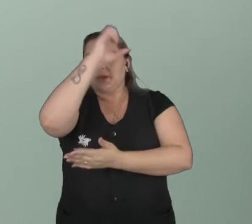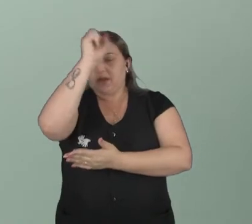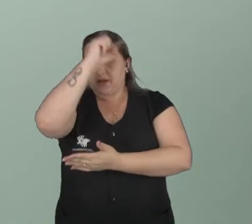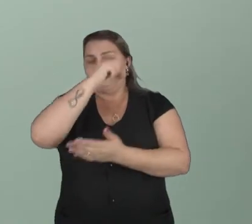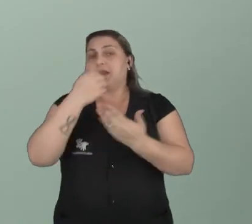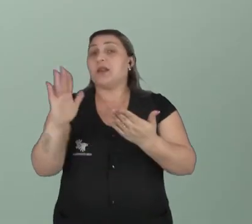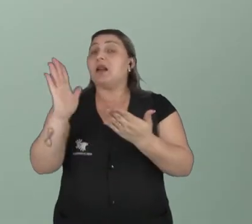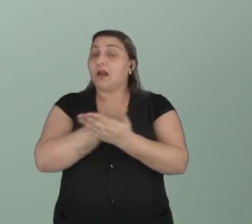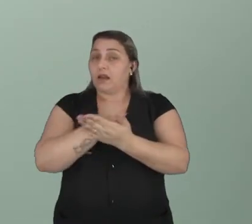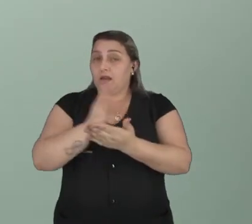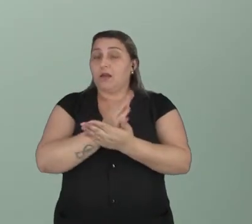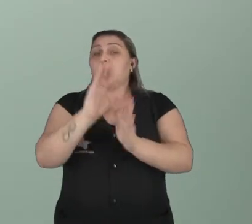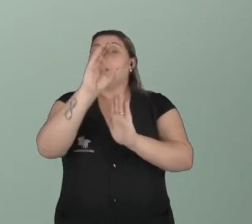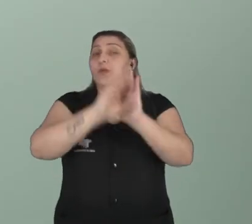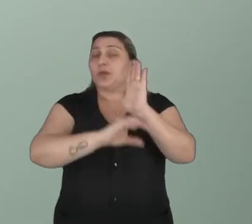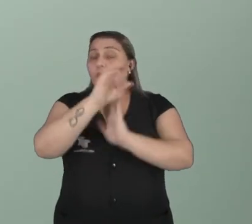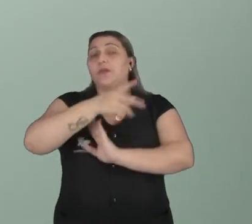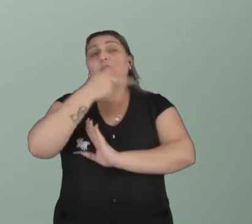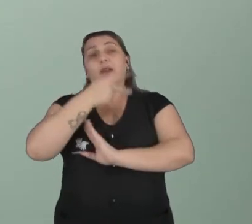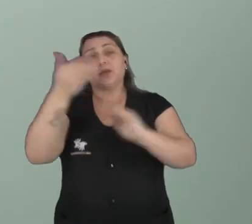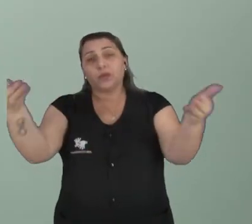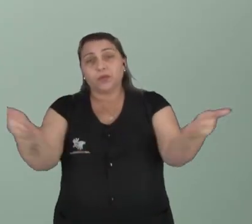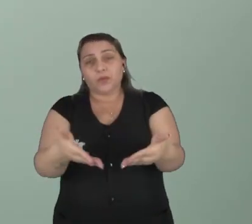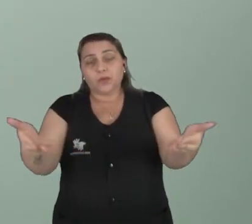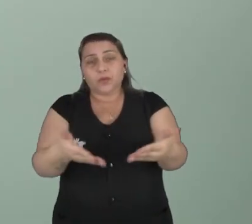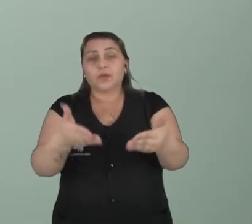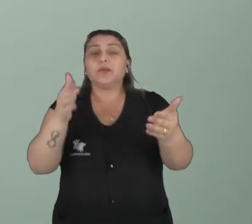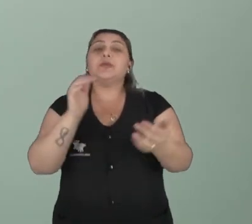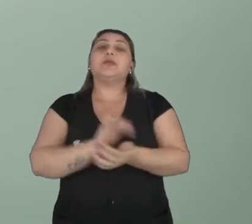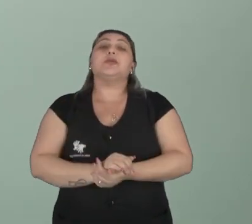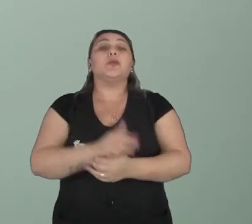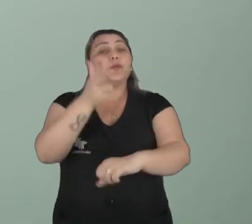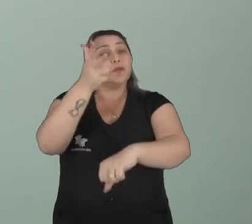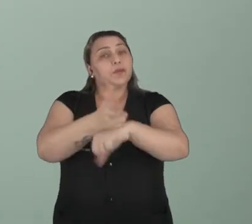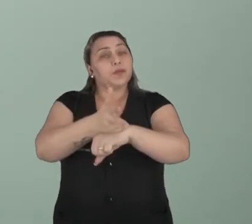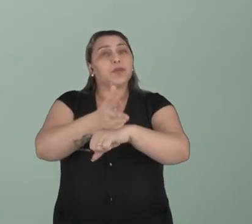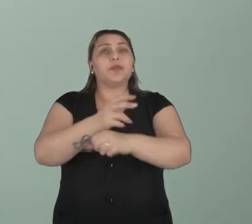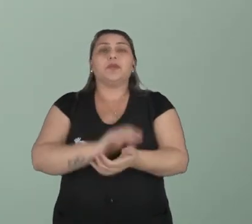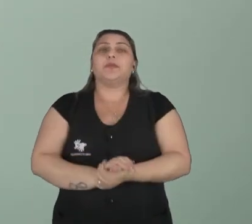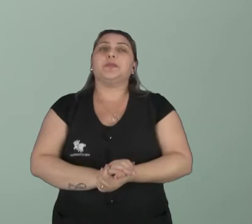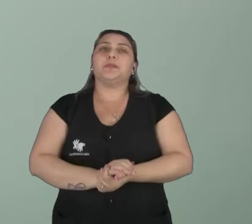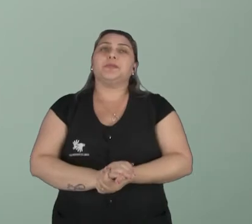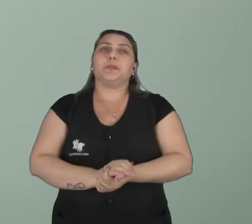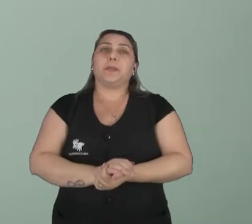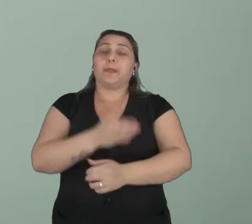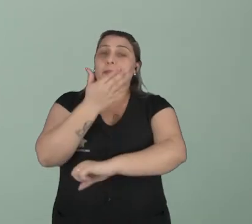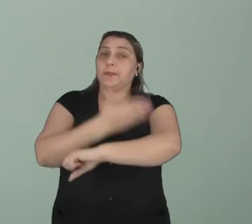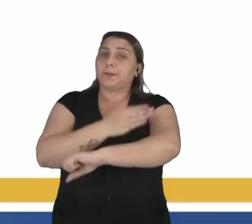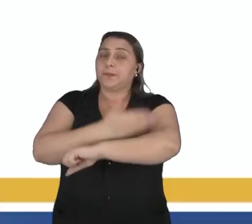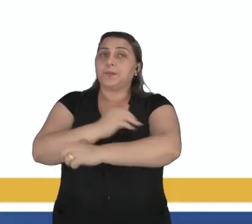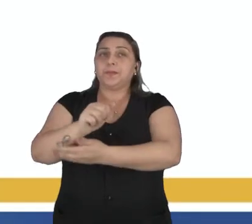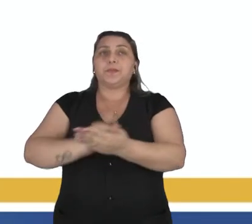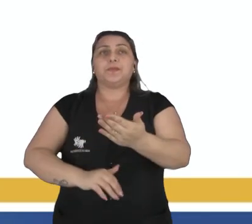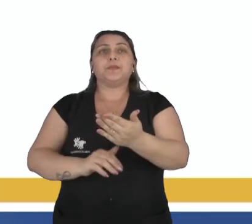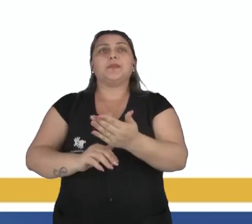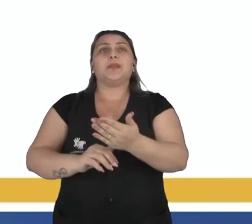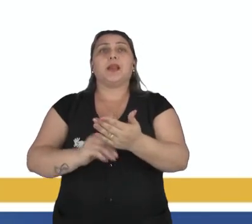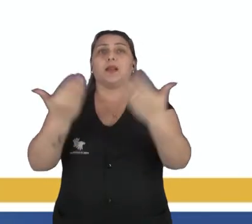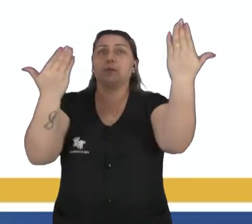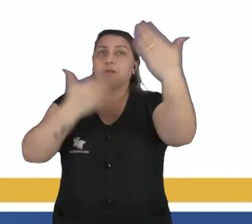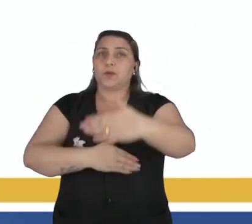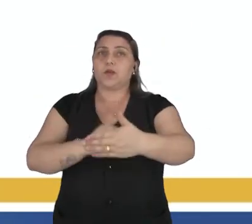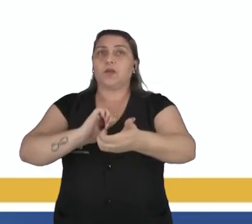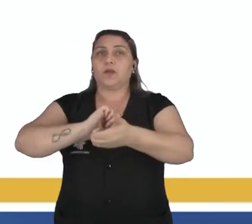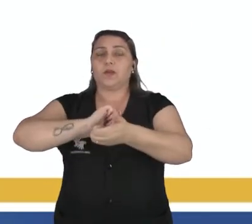pegaram pelo menos alguma coisa que foi falado aqui hoje, ou pelo menos no vídeo. E vamos lá, exercitando. Grande parte das